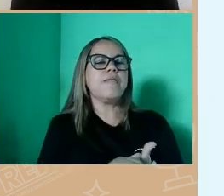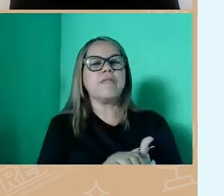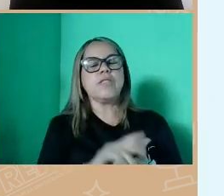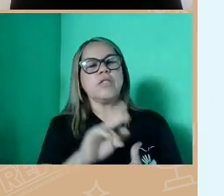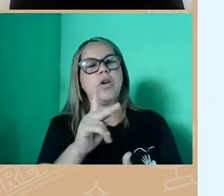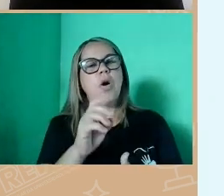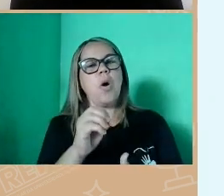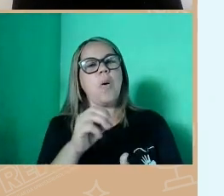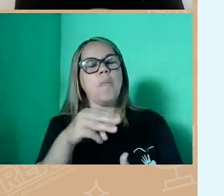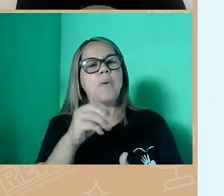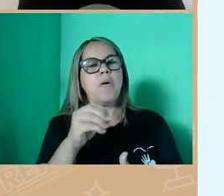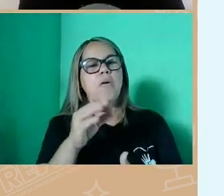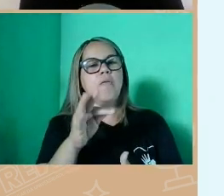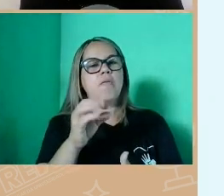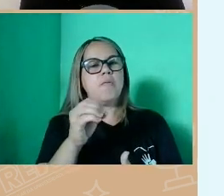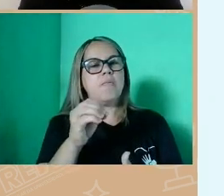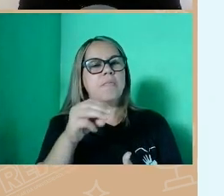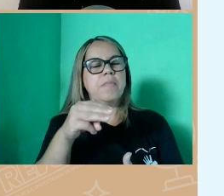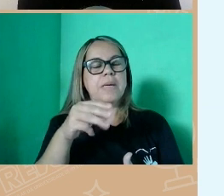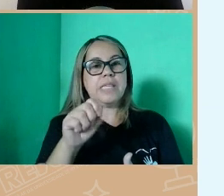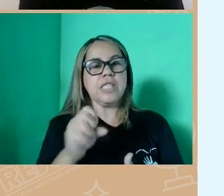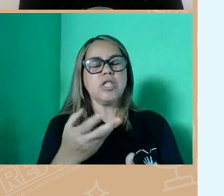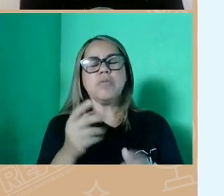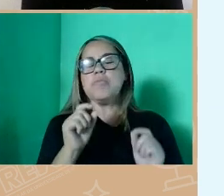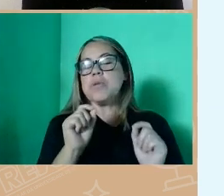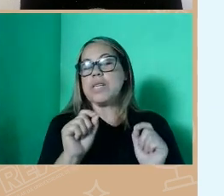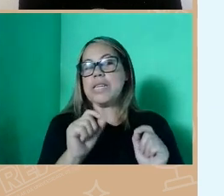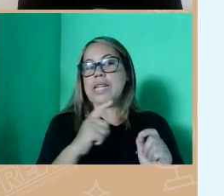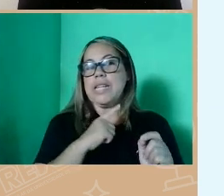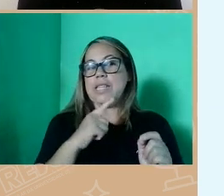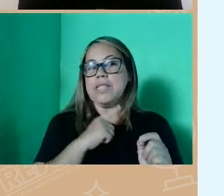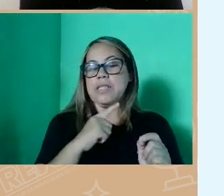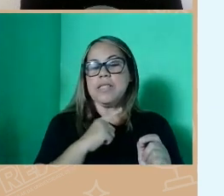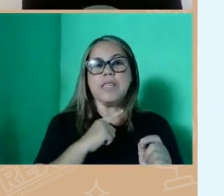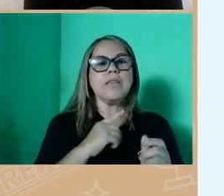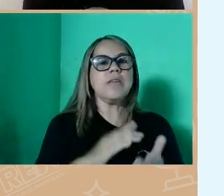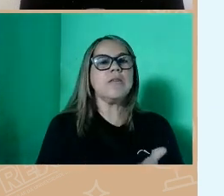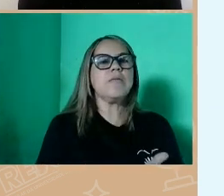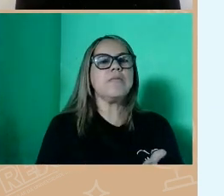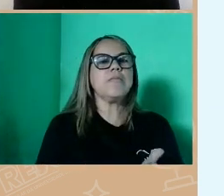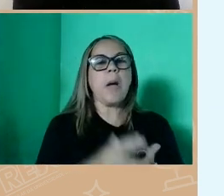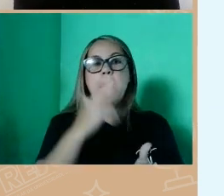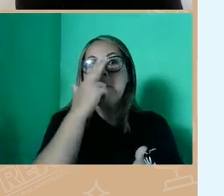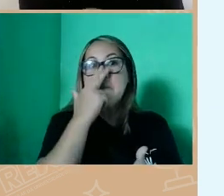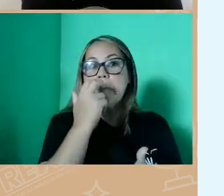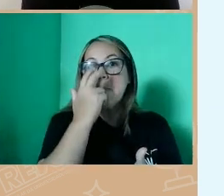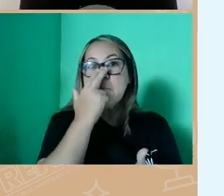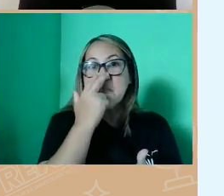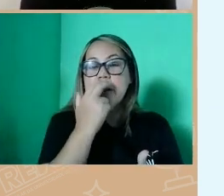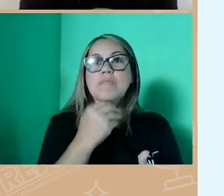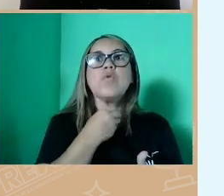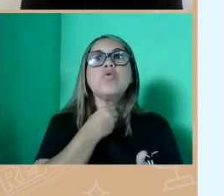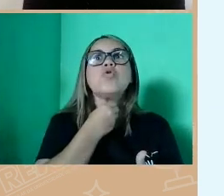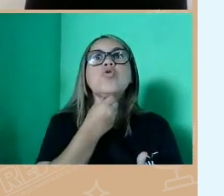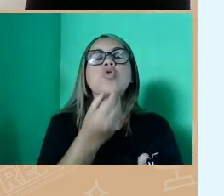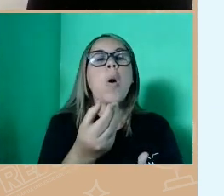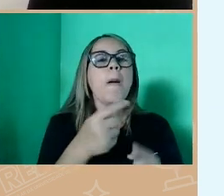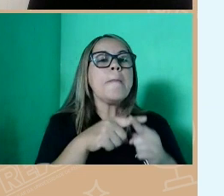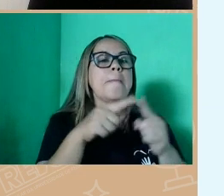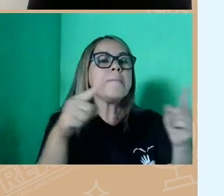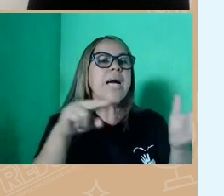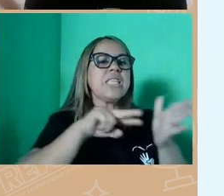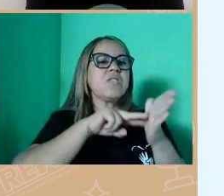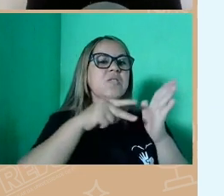palavras homófonas. Eles têm, são palavras que têm o mesmo som, mas têm sentidos